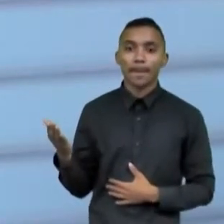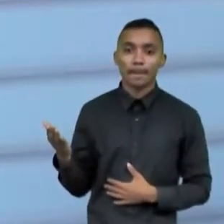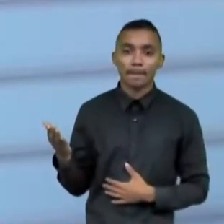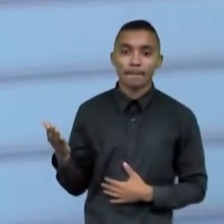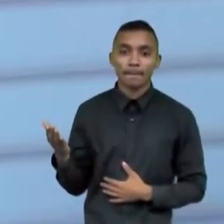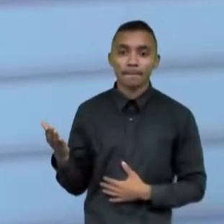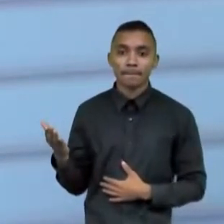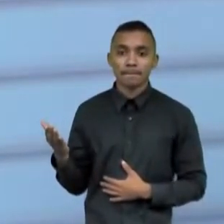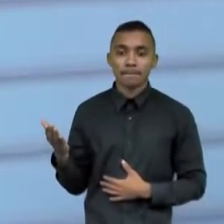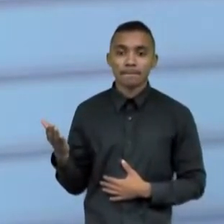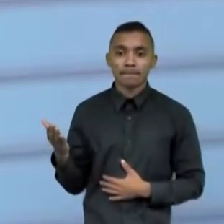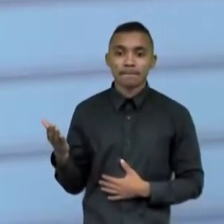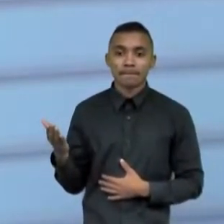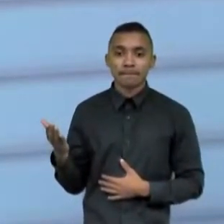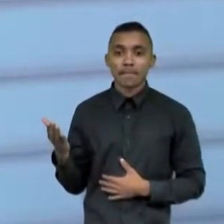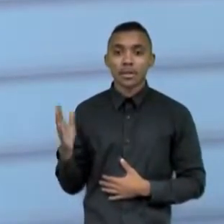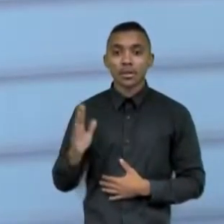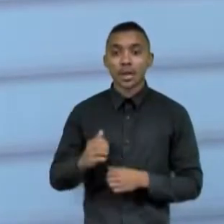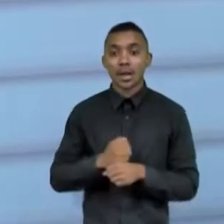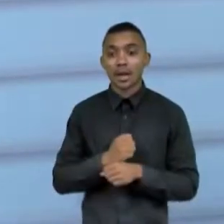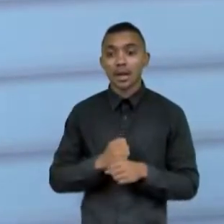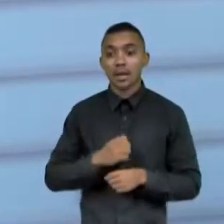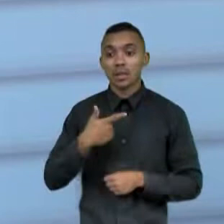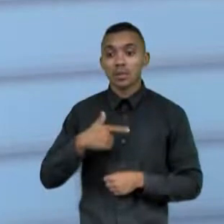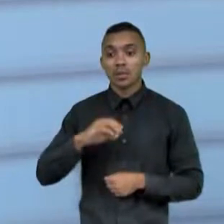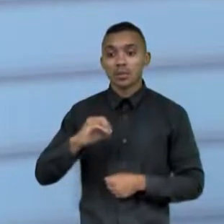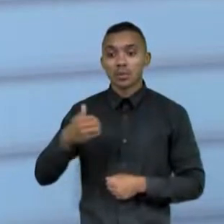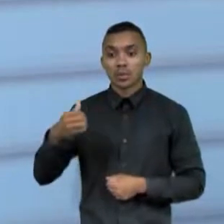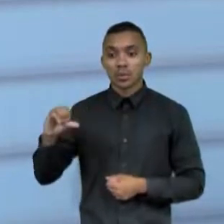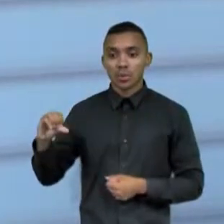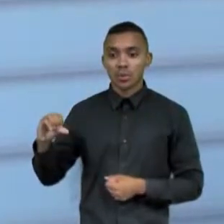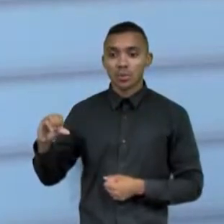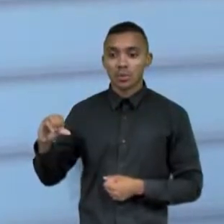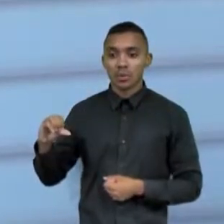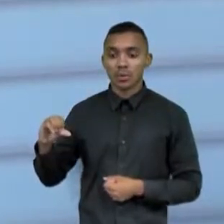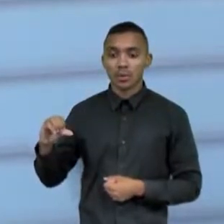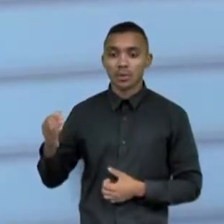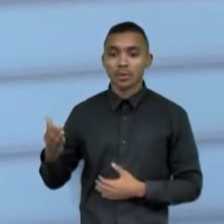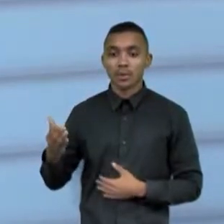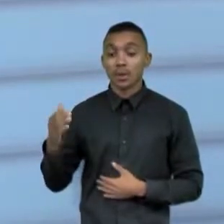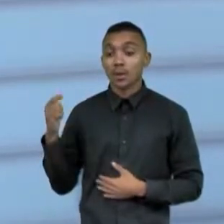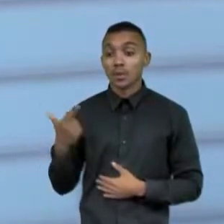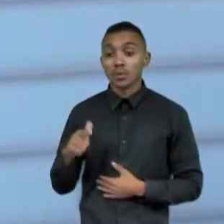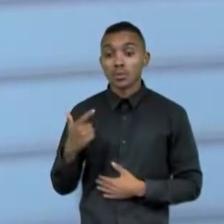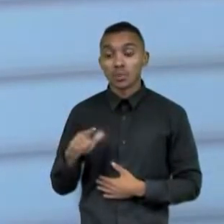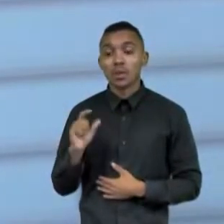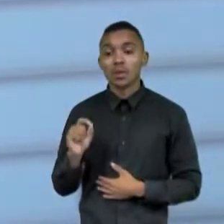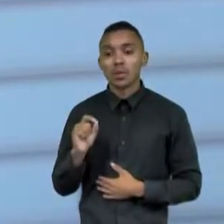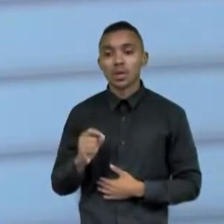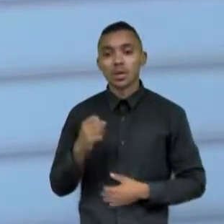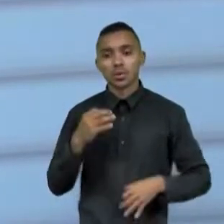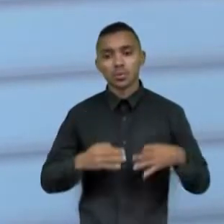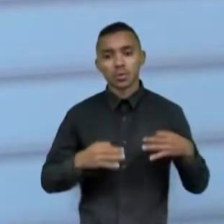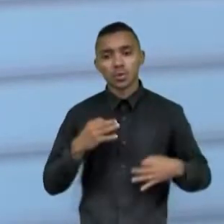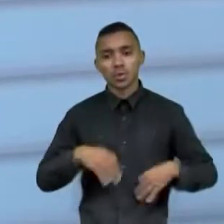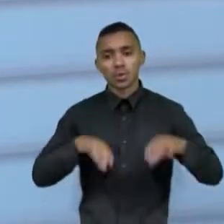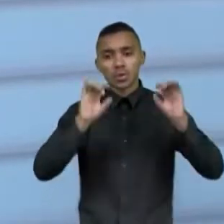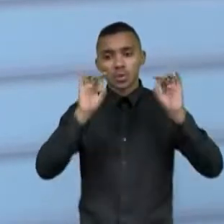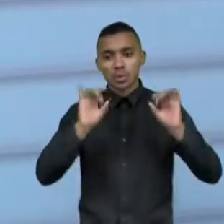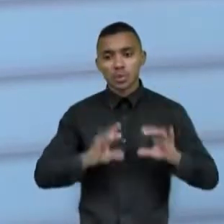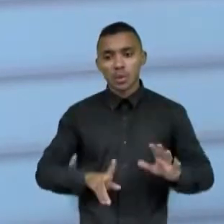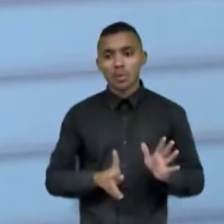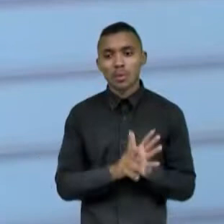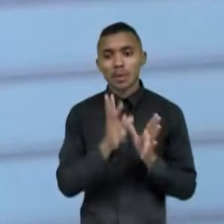planejamento ainda de 2019, de como a população quilombola não tem uma assessoria jurídica tão específica aqui no estado, da